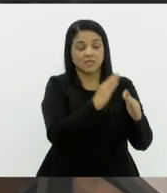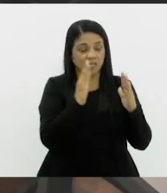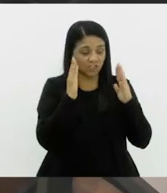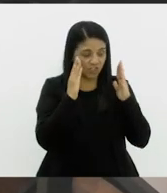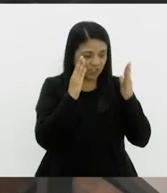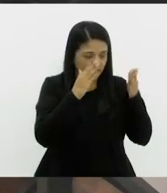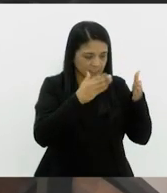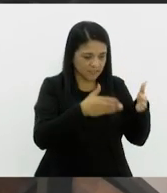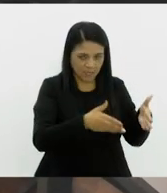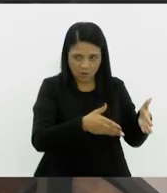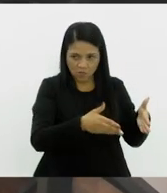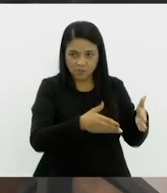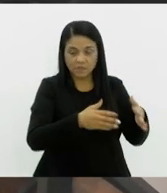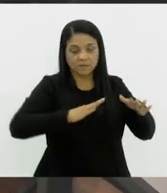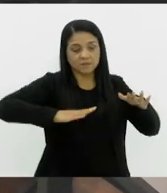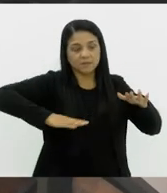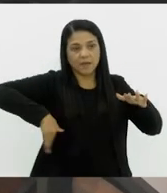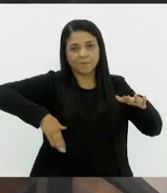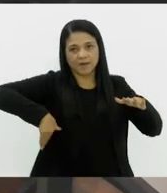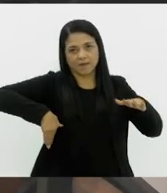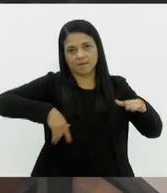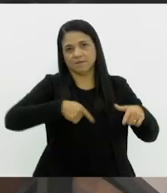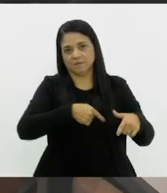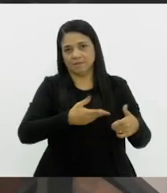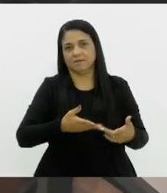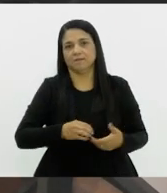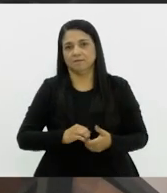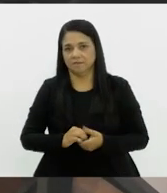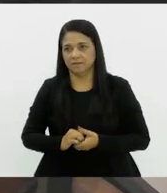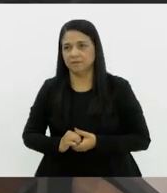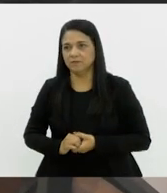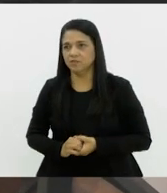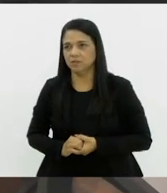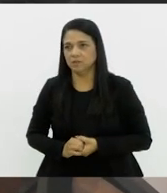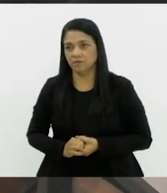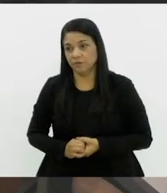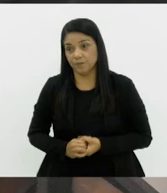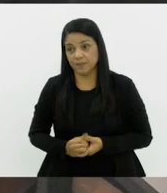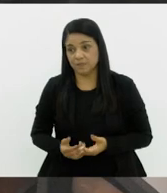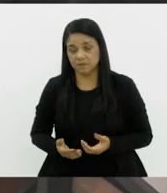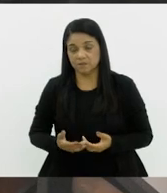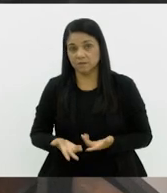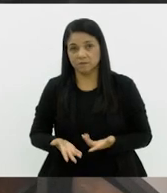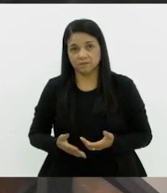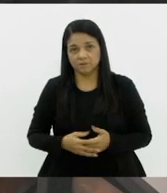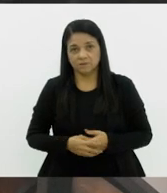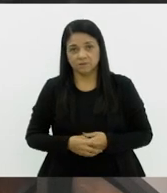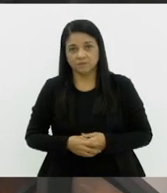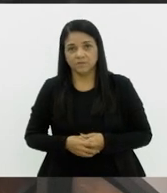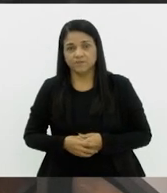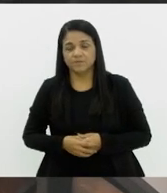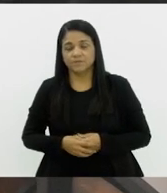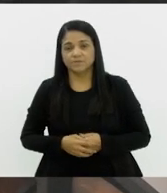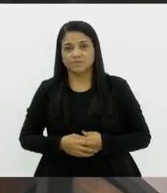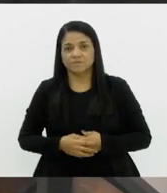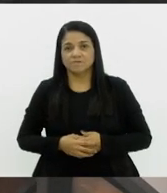Fica na praia. Fica dentro da rota especial de helicópteros de praia. Tá bom, entendi. Tá? E fica a praça fica, a gente chama de través, né? Mas fica